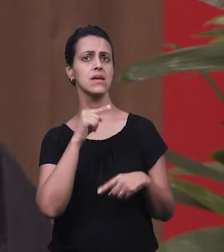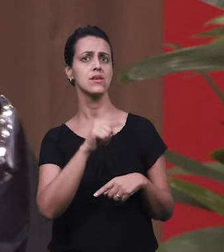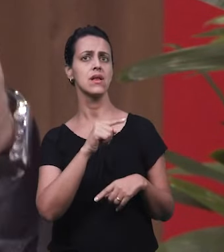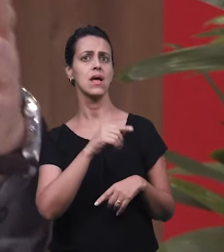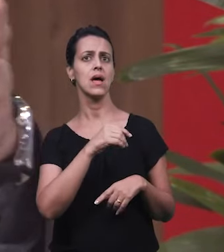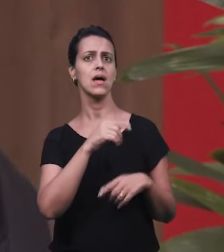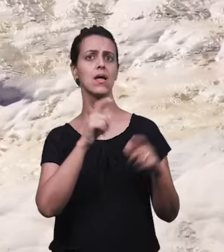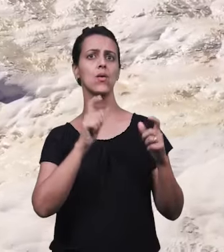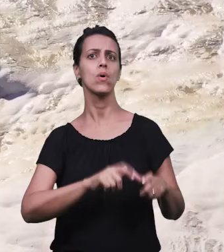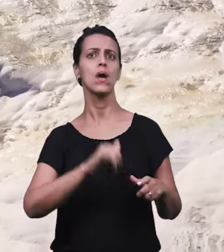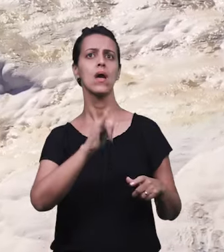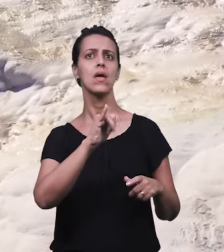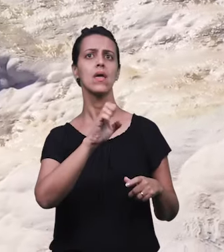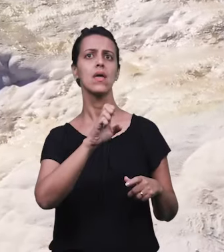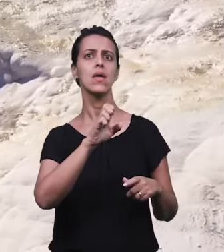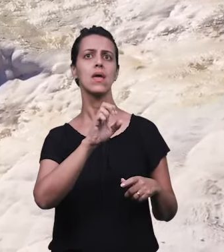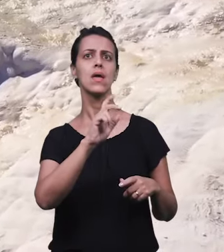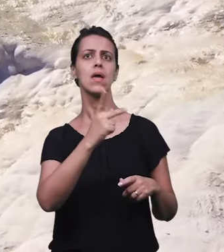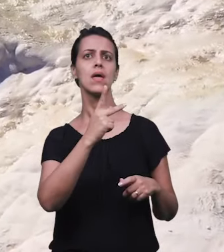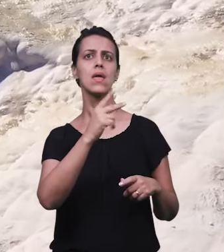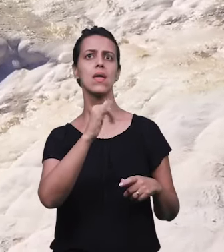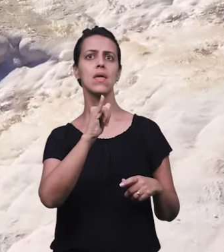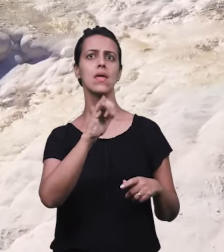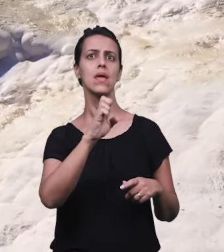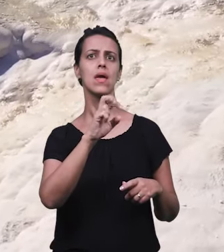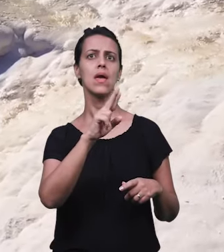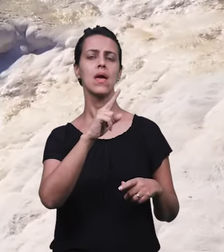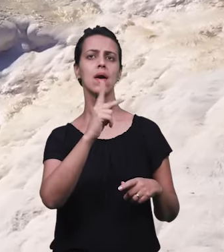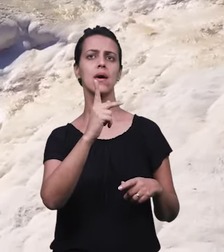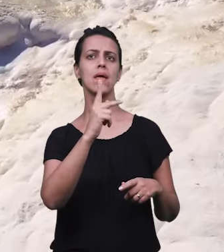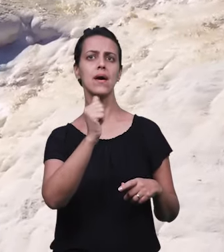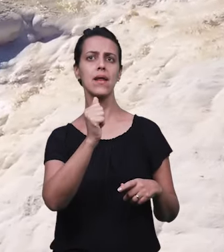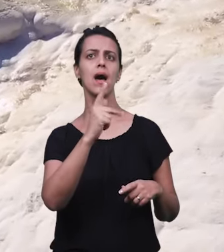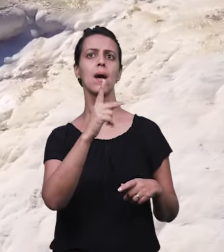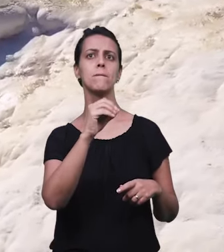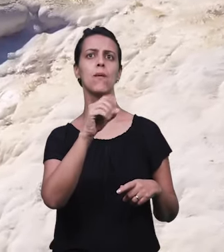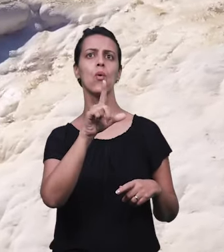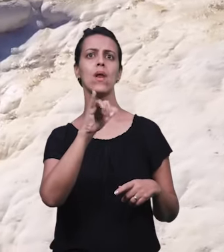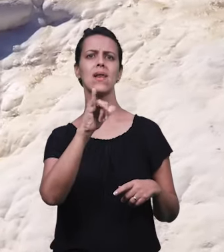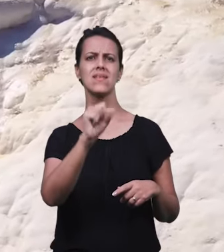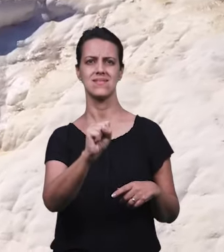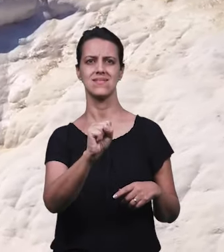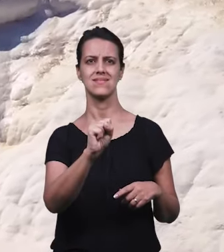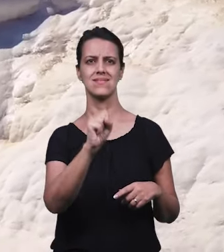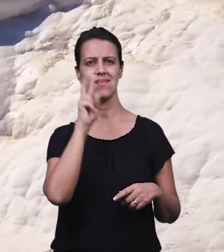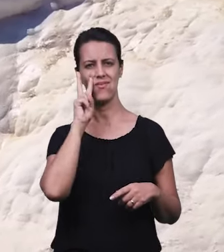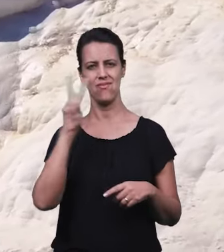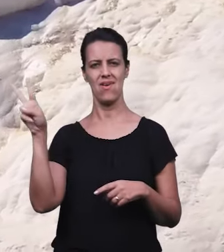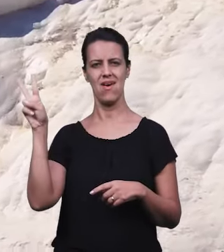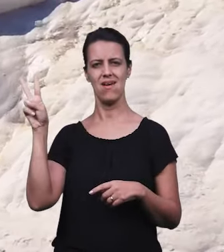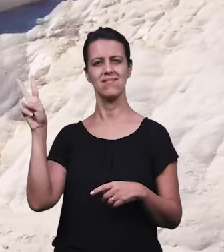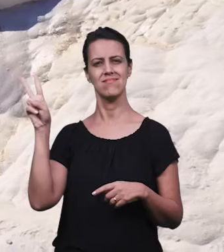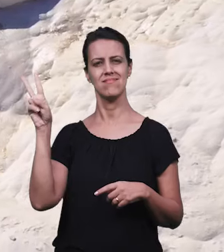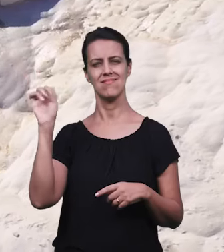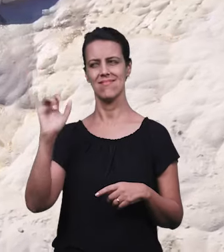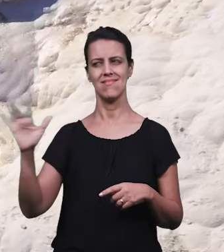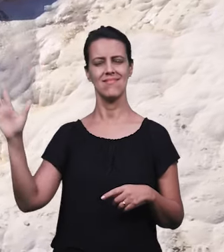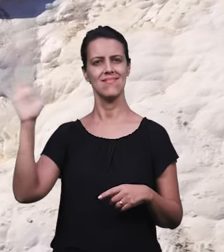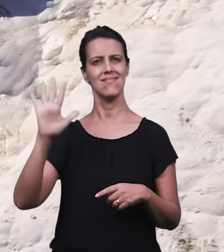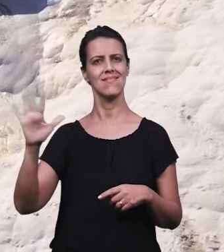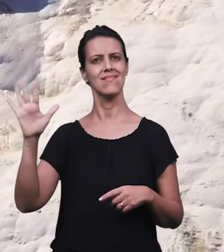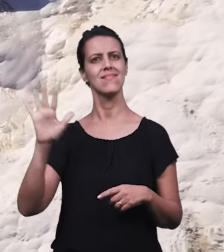em Hierápolis. Nós vamos ver as imagens aí de Hierápolis. Hierápolis fica a 10 quilômetros de Laodiceia, nós